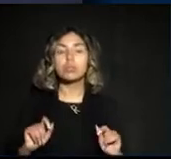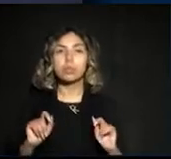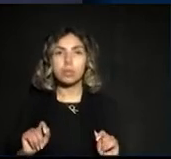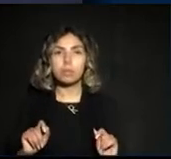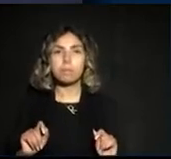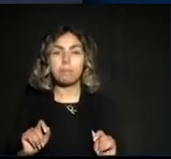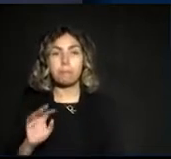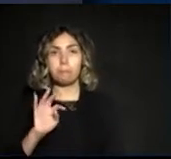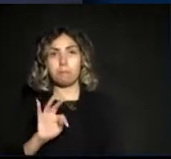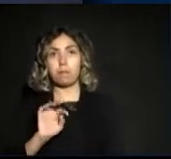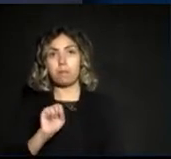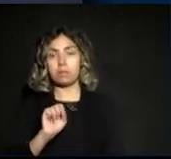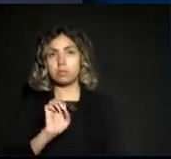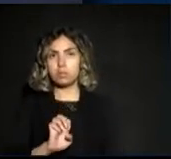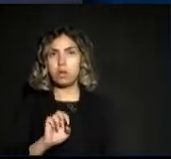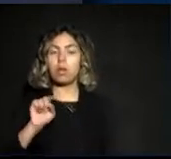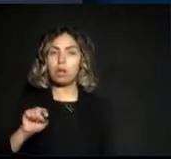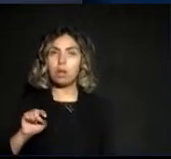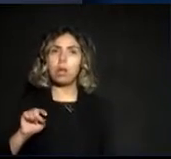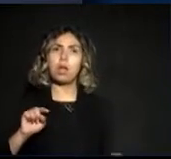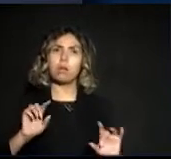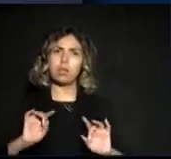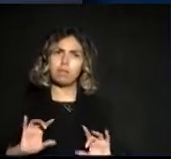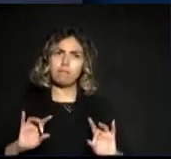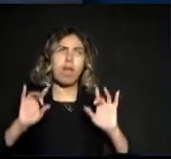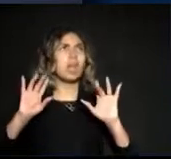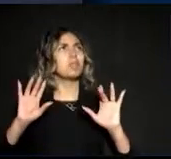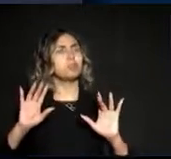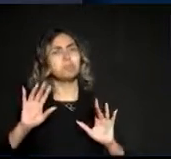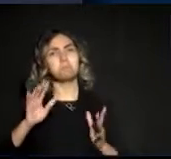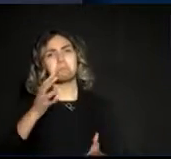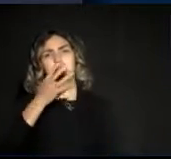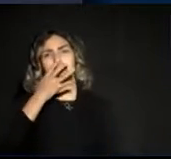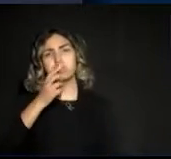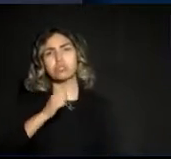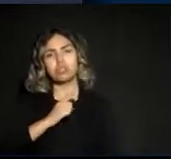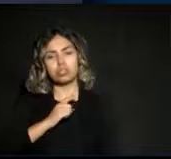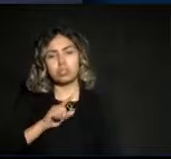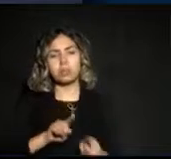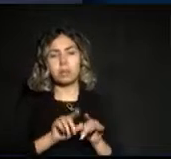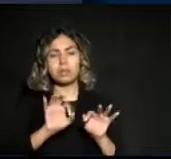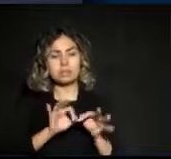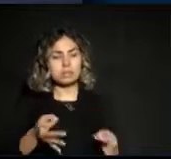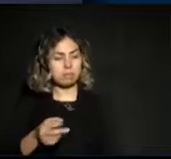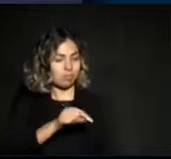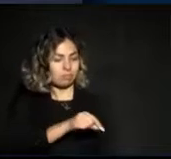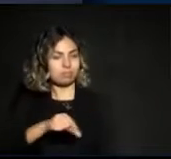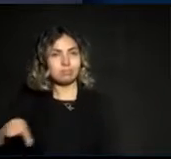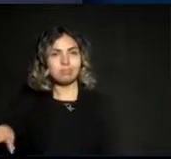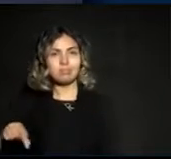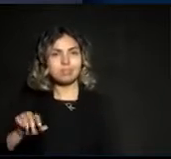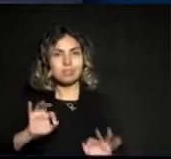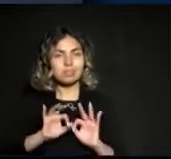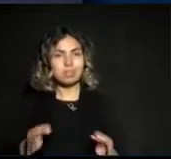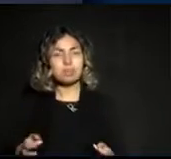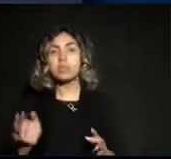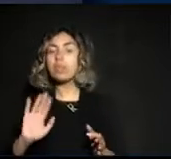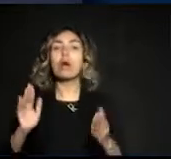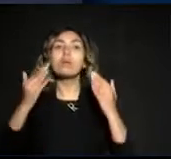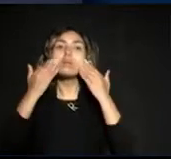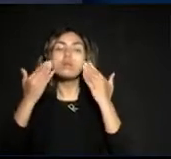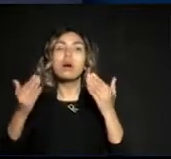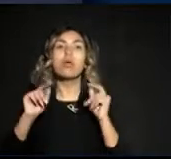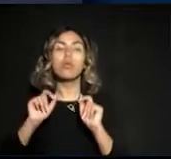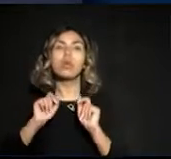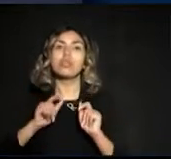e o evento no TSE foi muito prestigiado eu acho que mais do que uma risca no chão é foi uma demonstração de